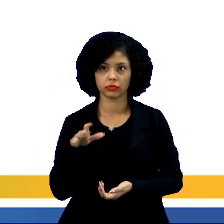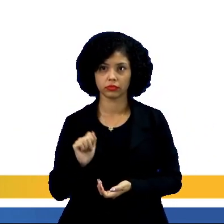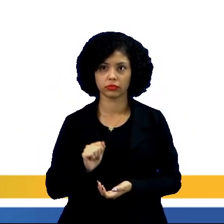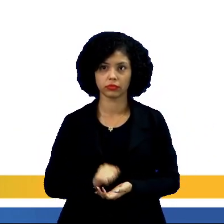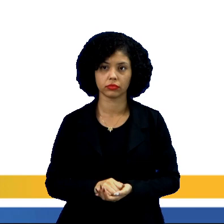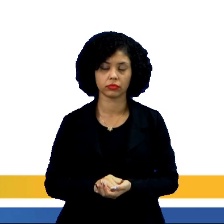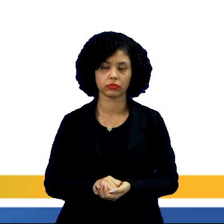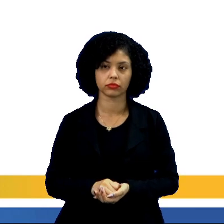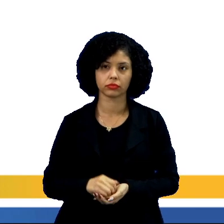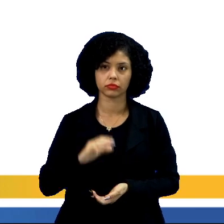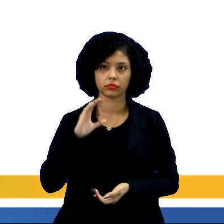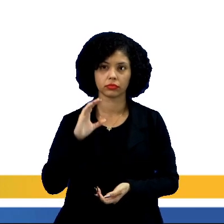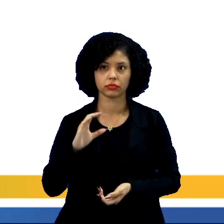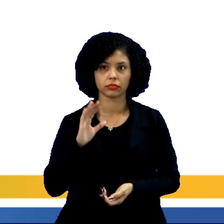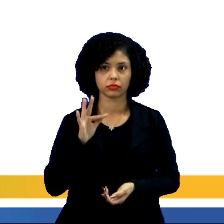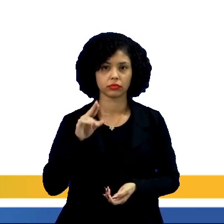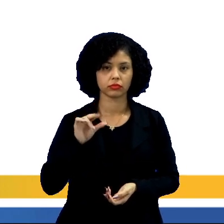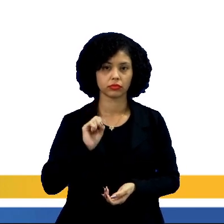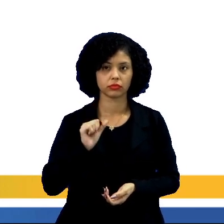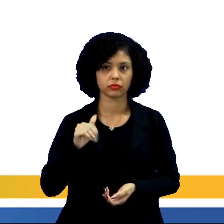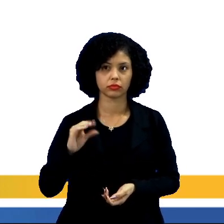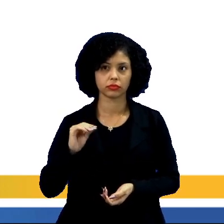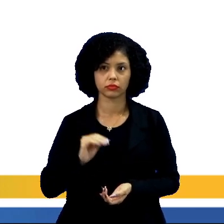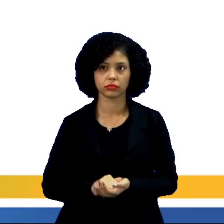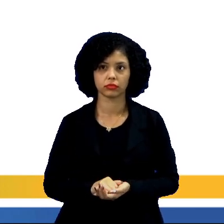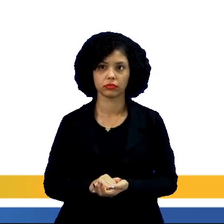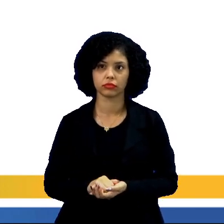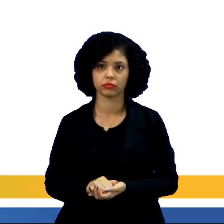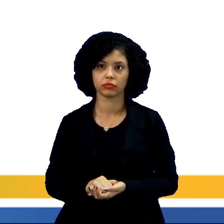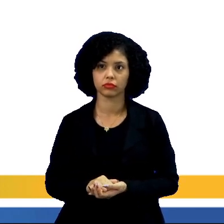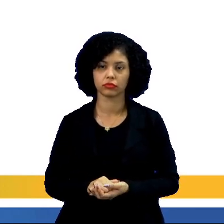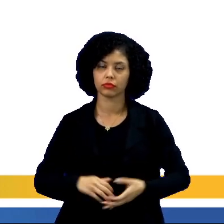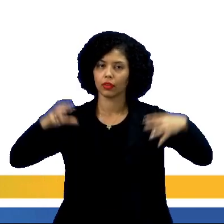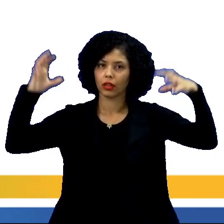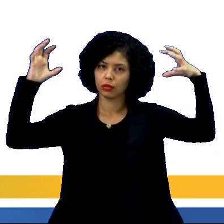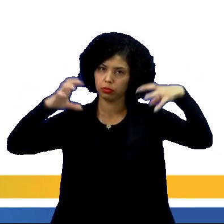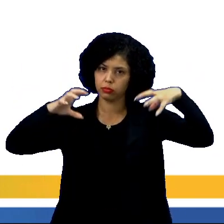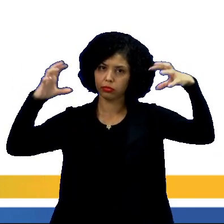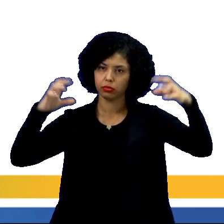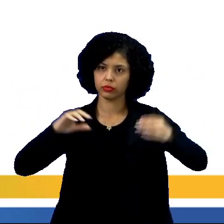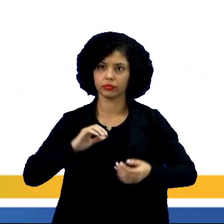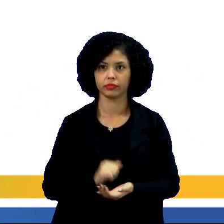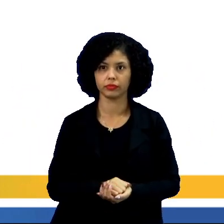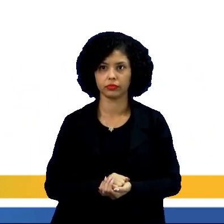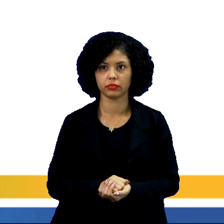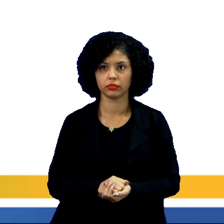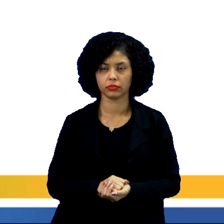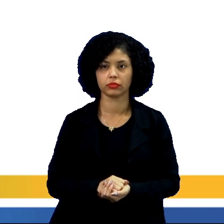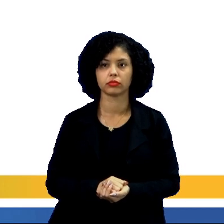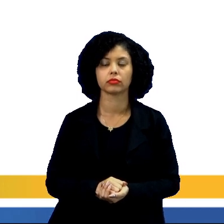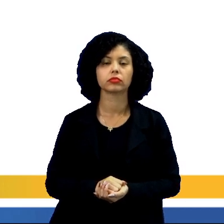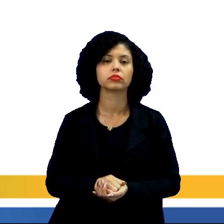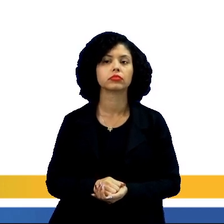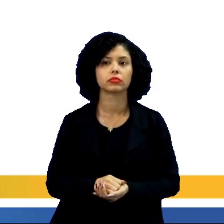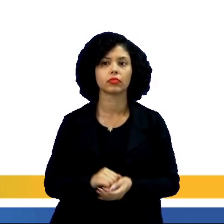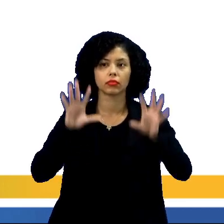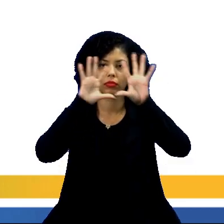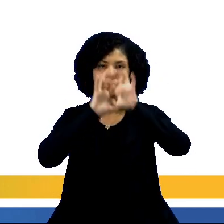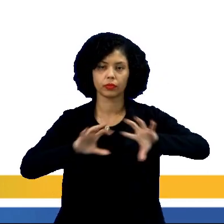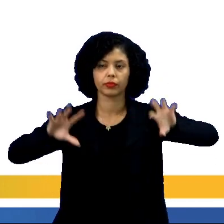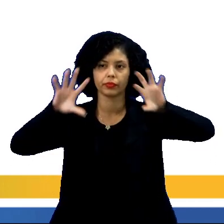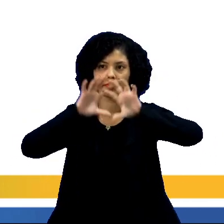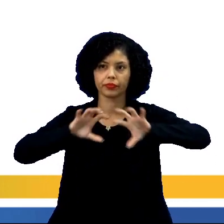sublimação. Alternativa C, fusão. Alternativa D, condensação ou alternativa